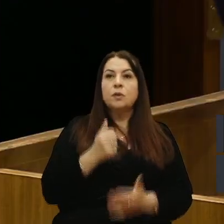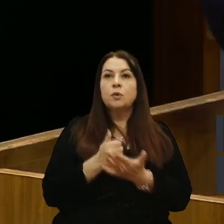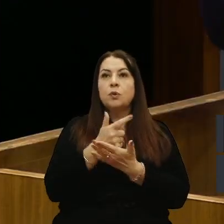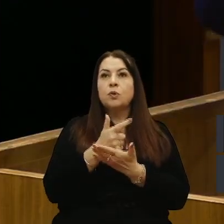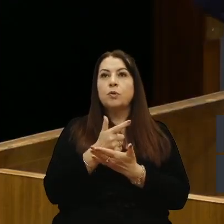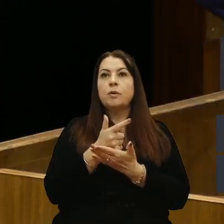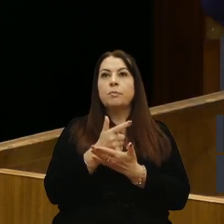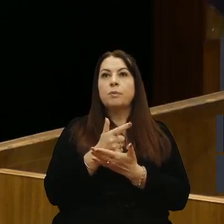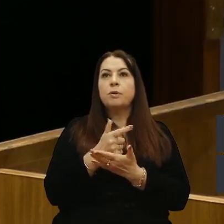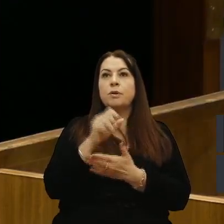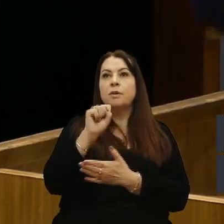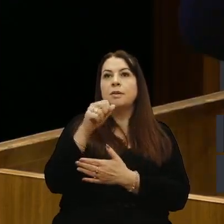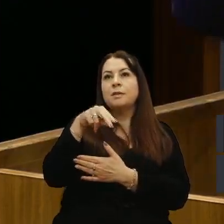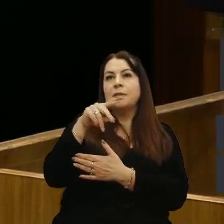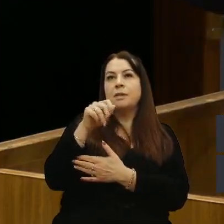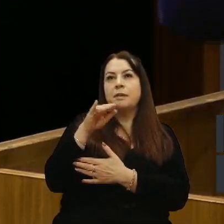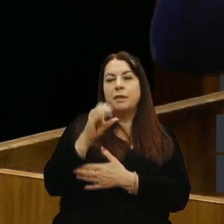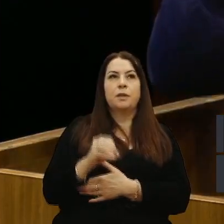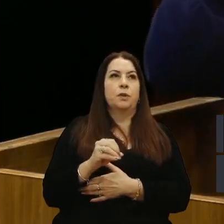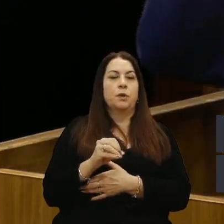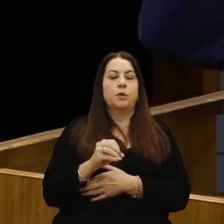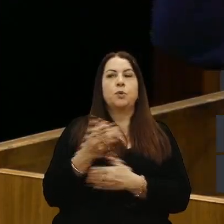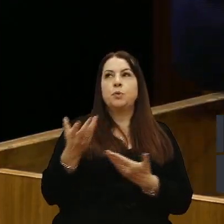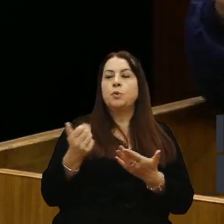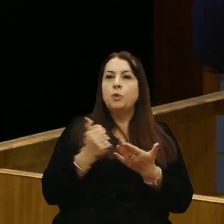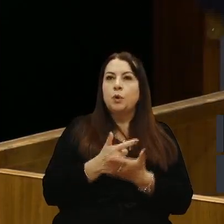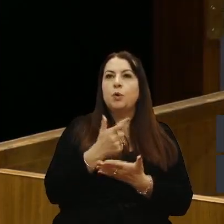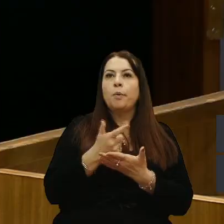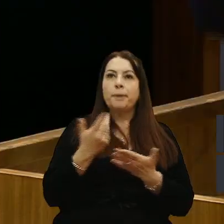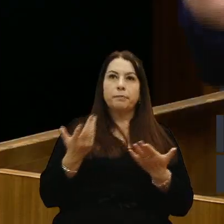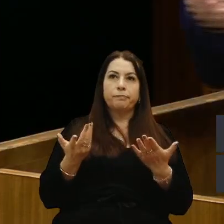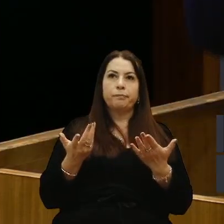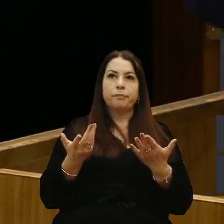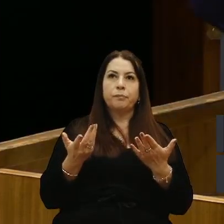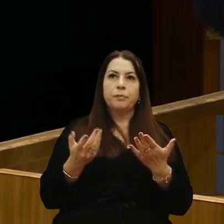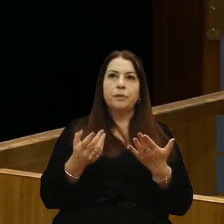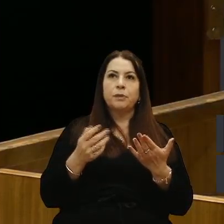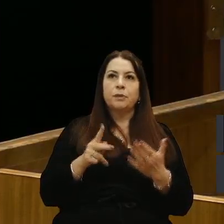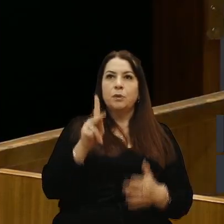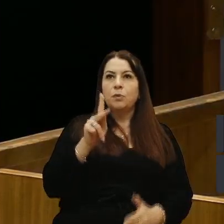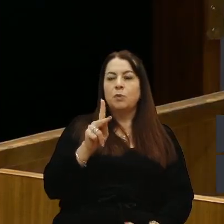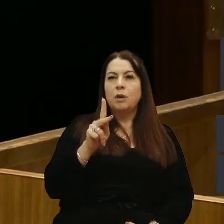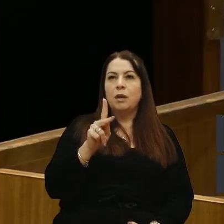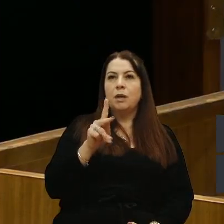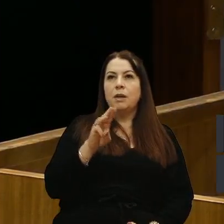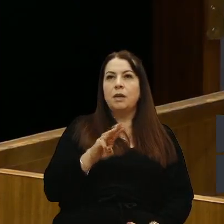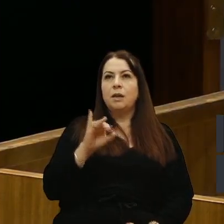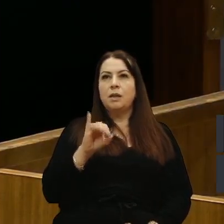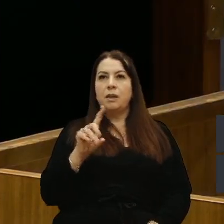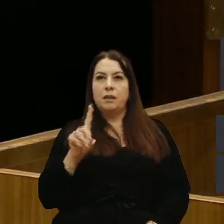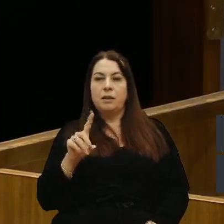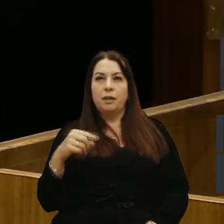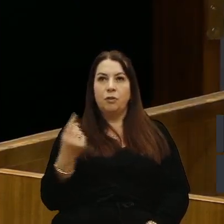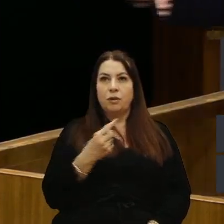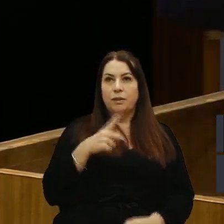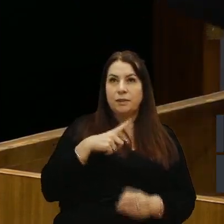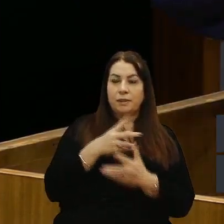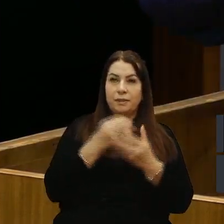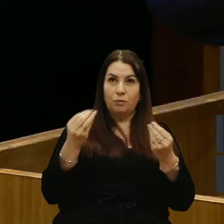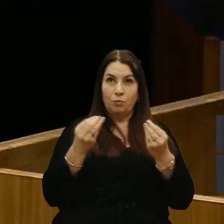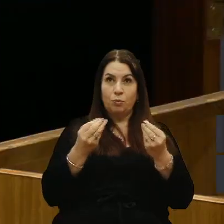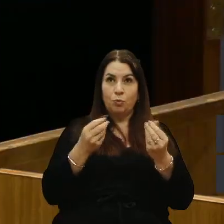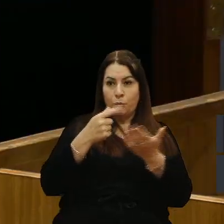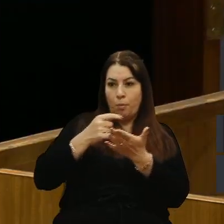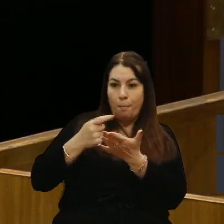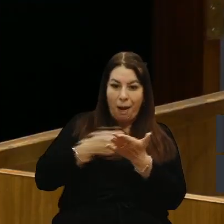o Sandero, professora e professor que compra o Kwid, você tem que pagar um montão de